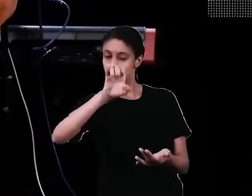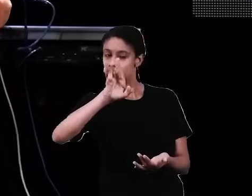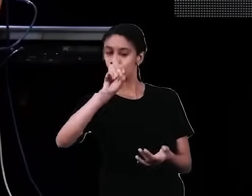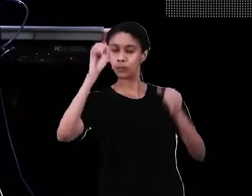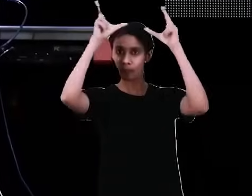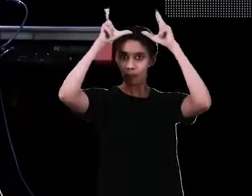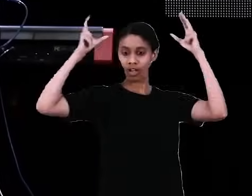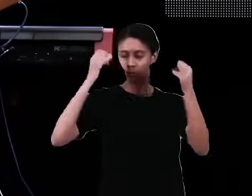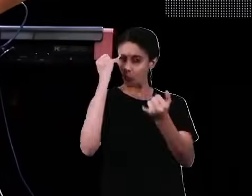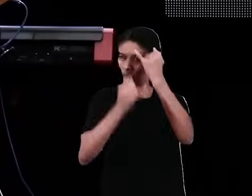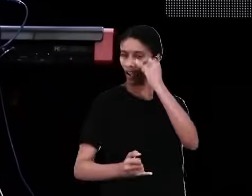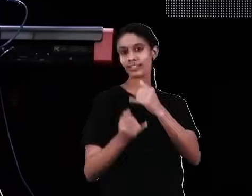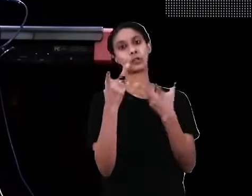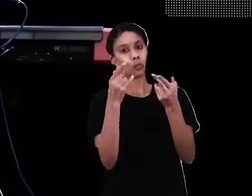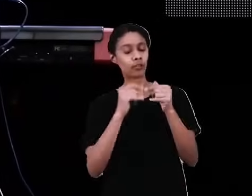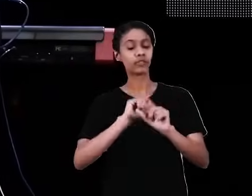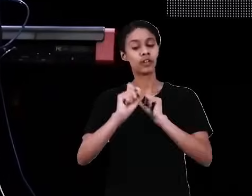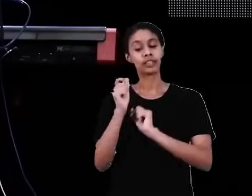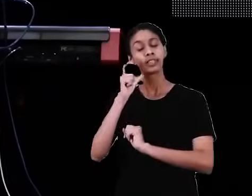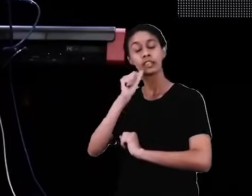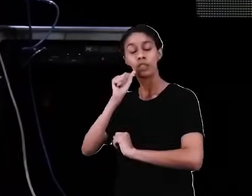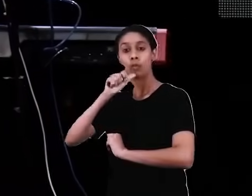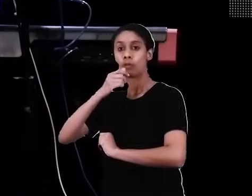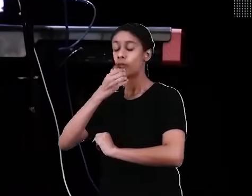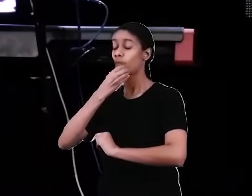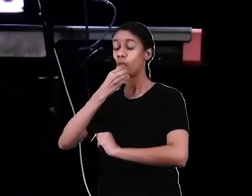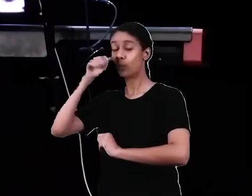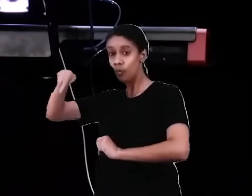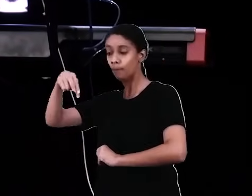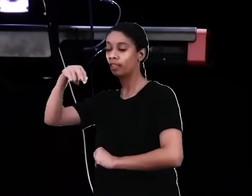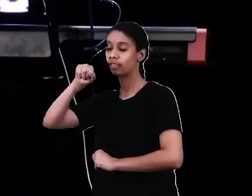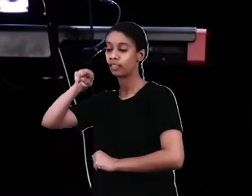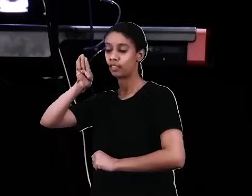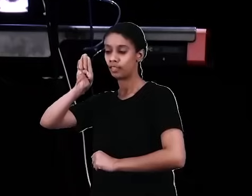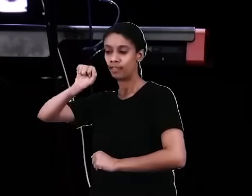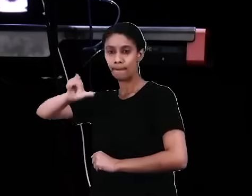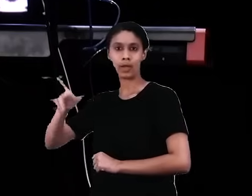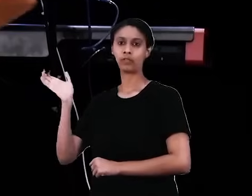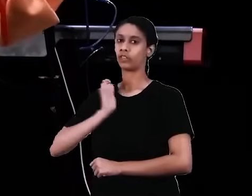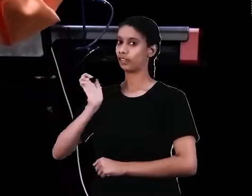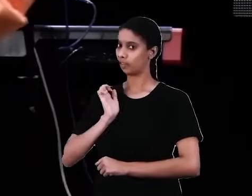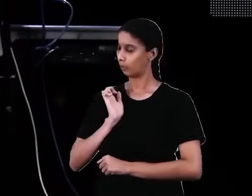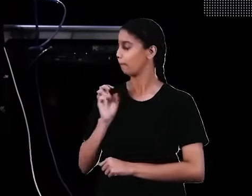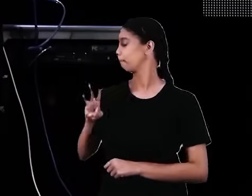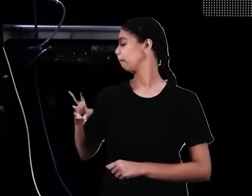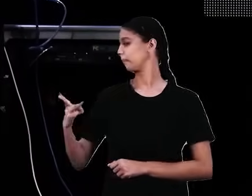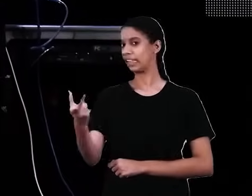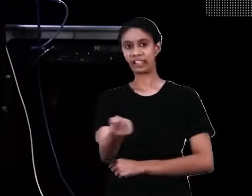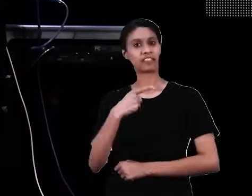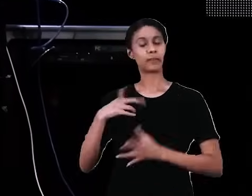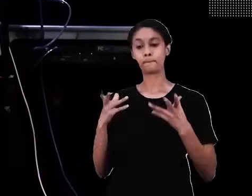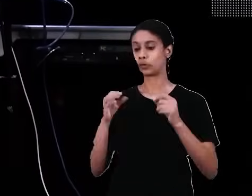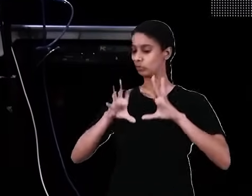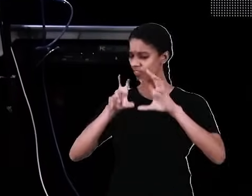pedir ajuda a Nabal. Quem era Nabal? Nabal era um pecuarista muito rico, milionário, que tinha muitos